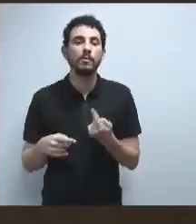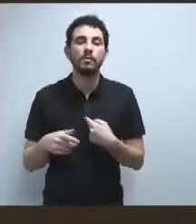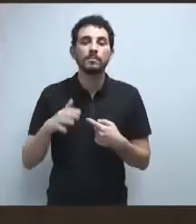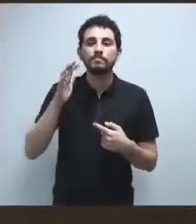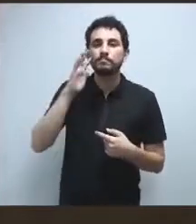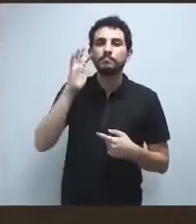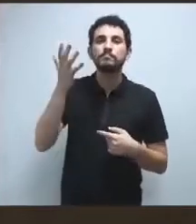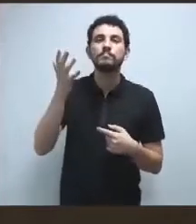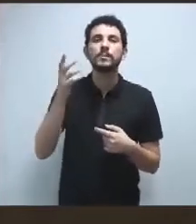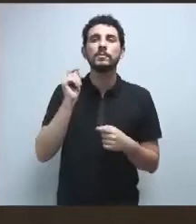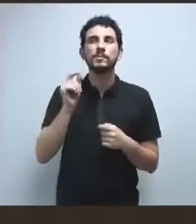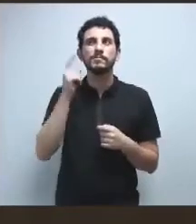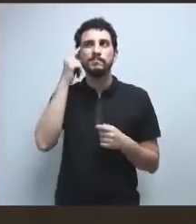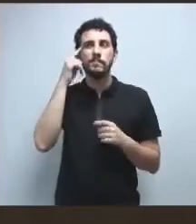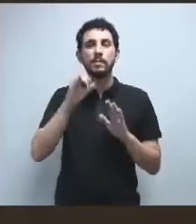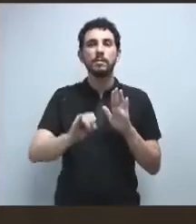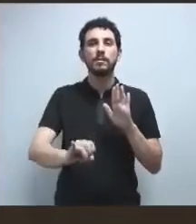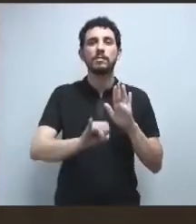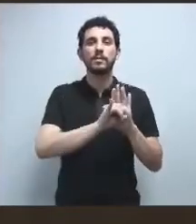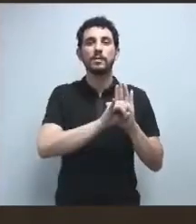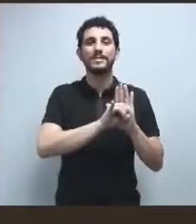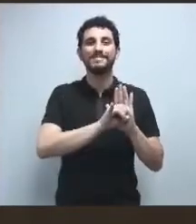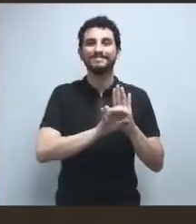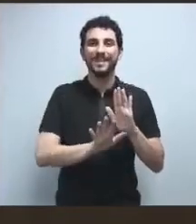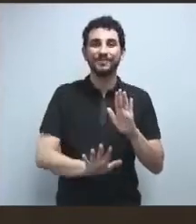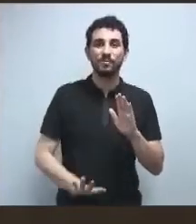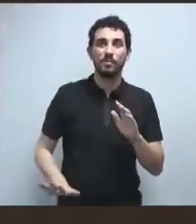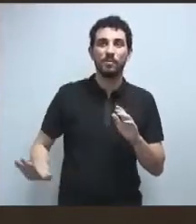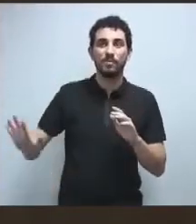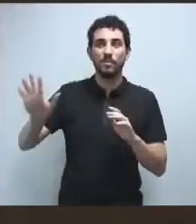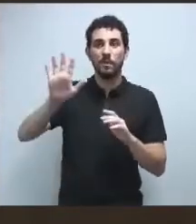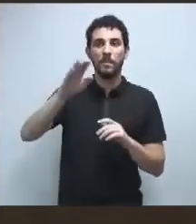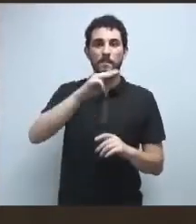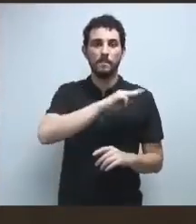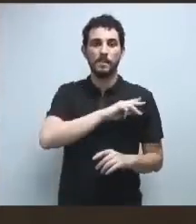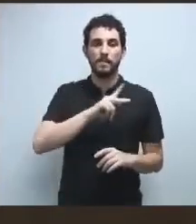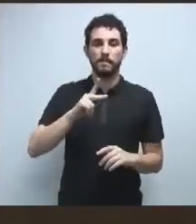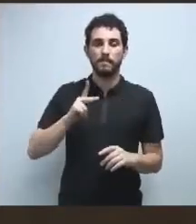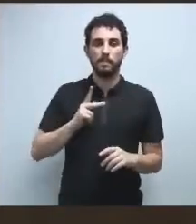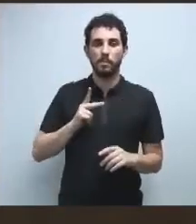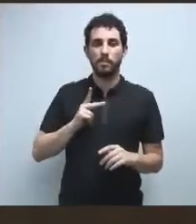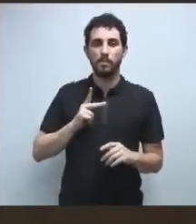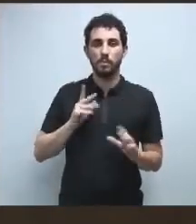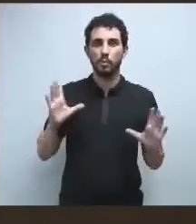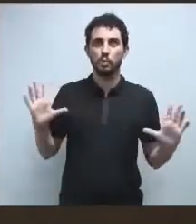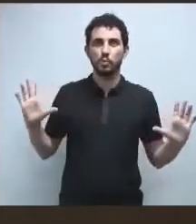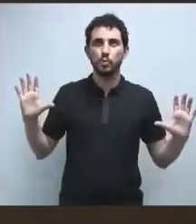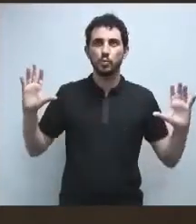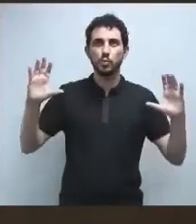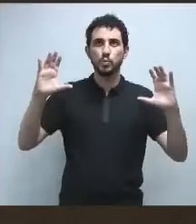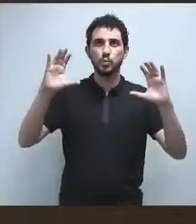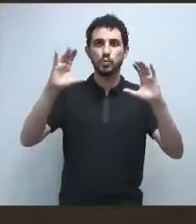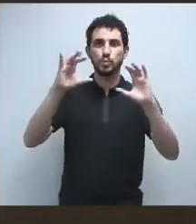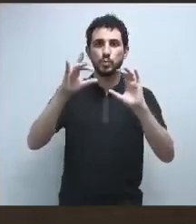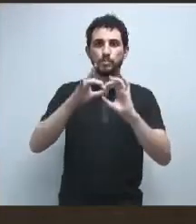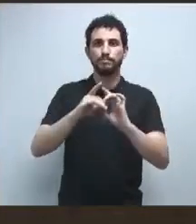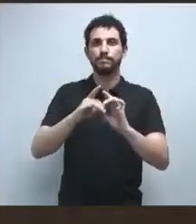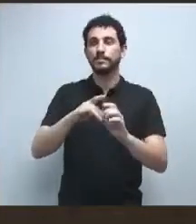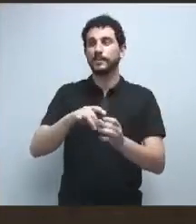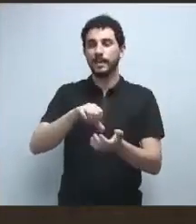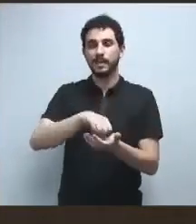buscar uma identidade nacional do ministério público esse trabalho prévio